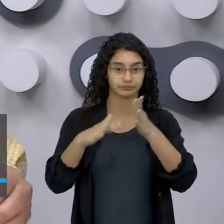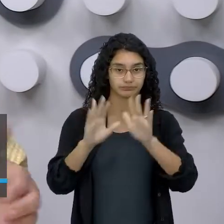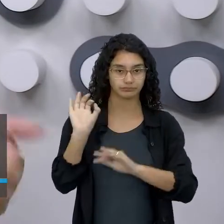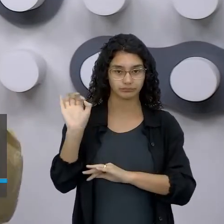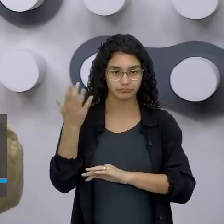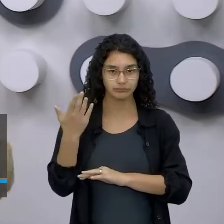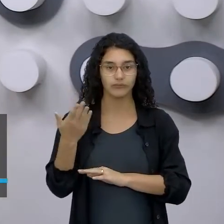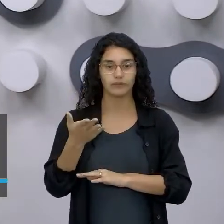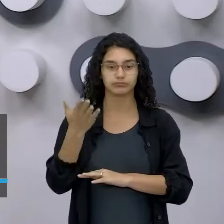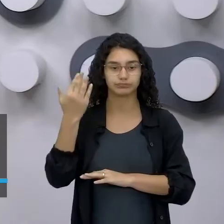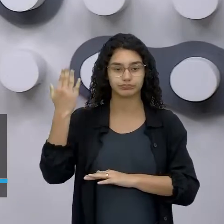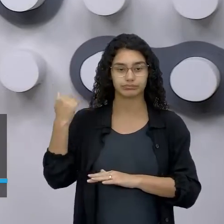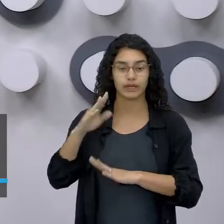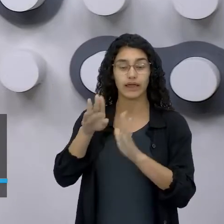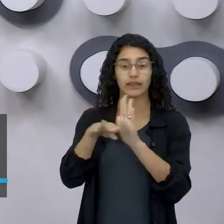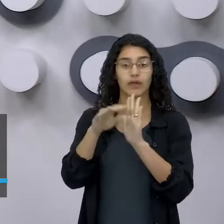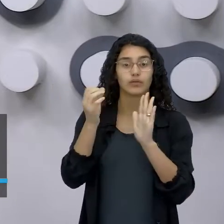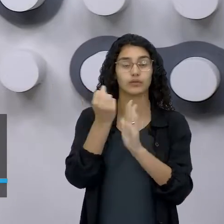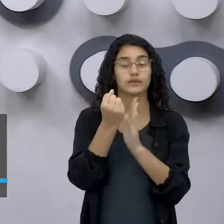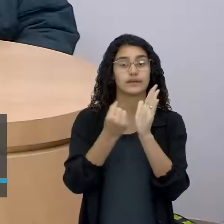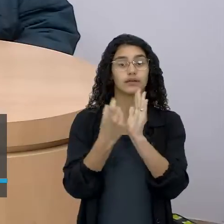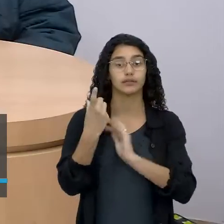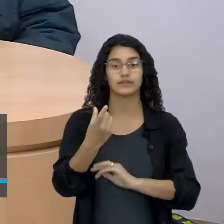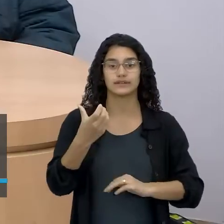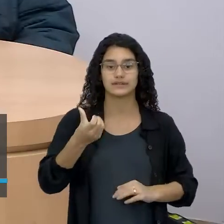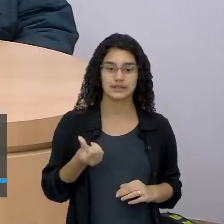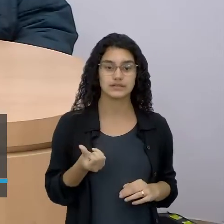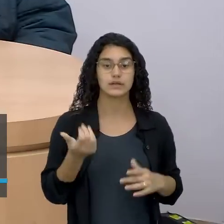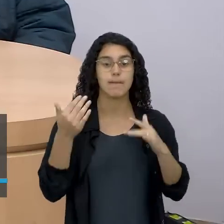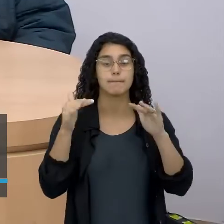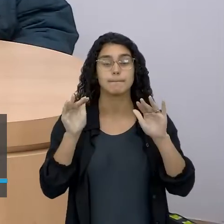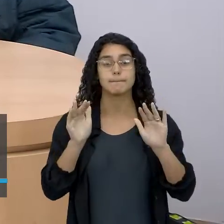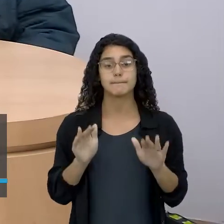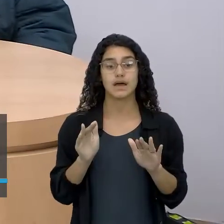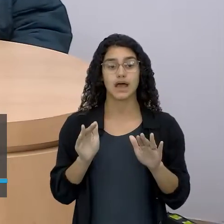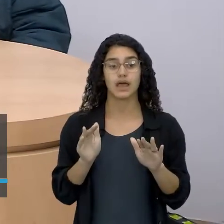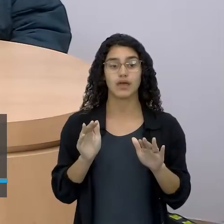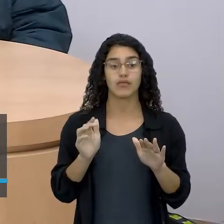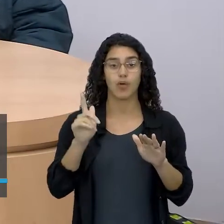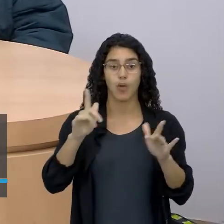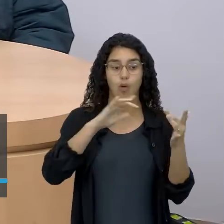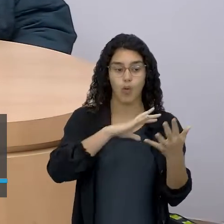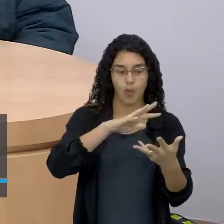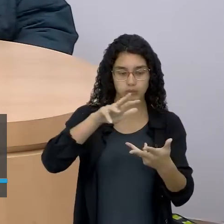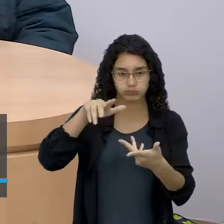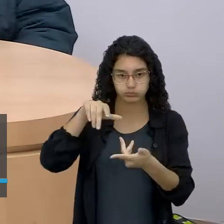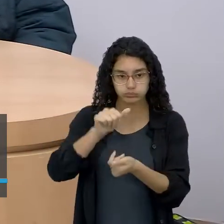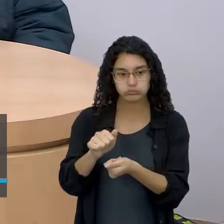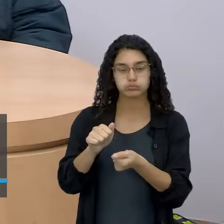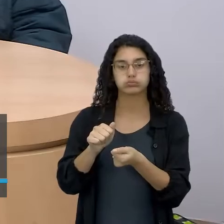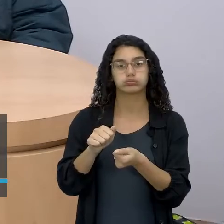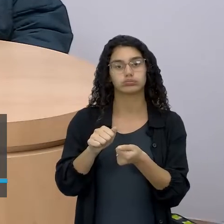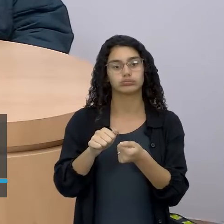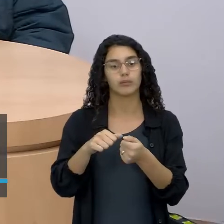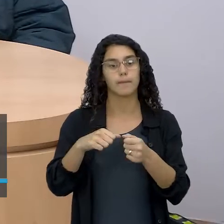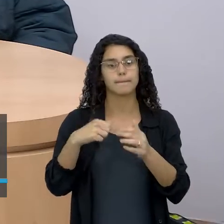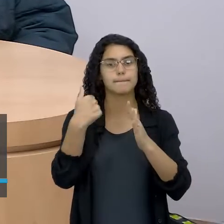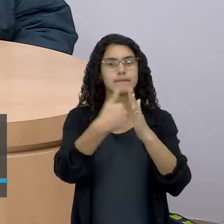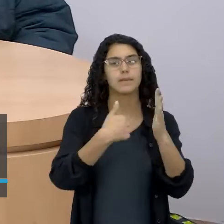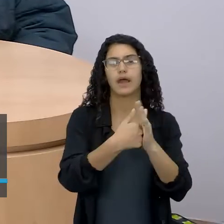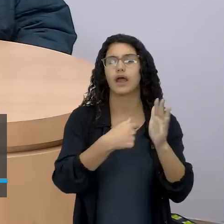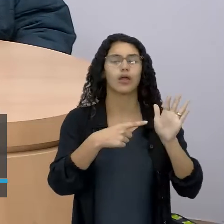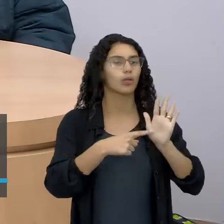globalizações foram anteriores até o século XVI, mas foram globalizações com movimentos que não